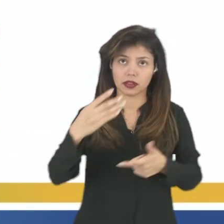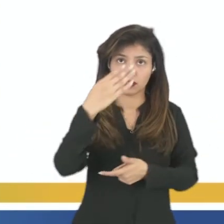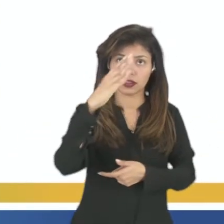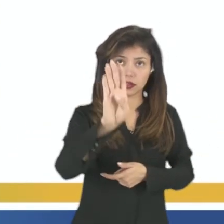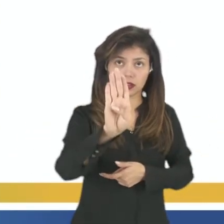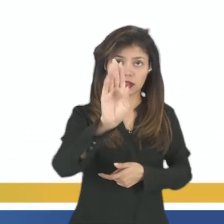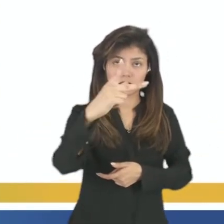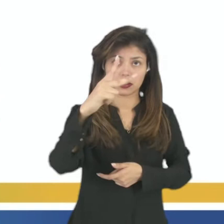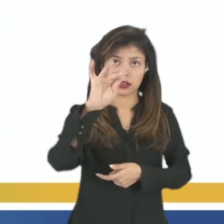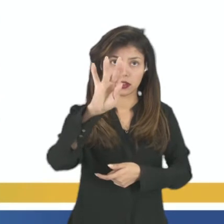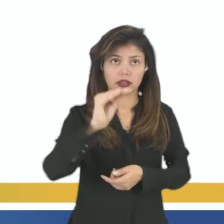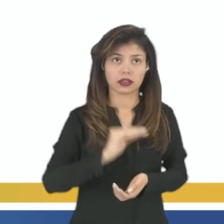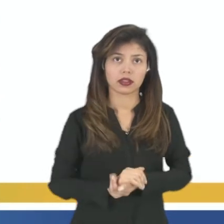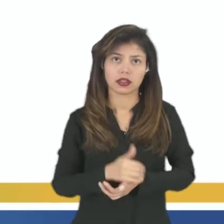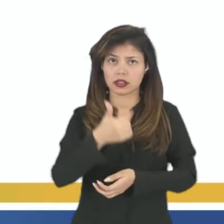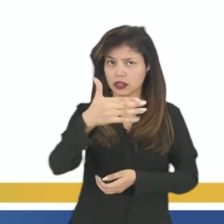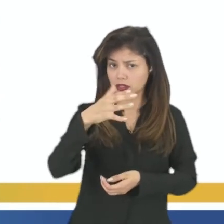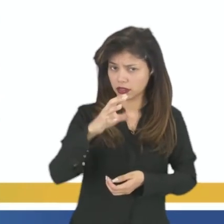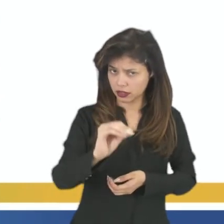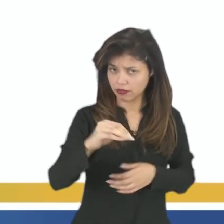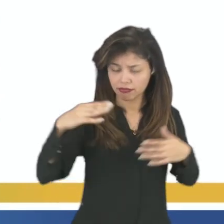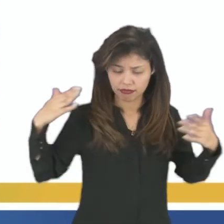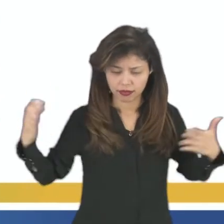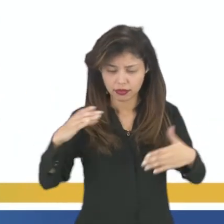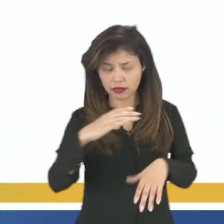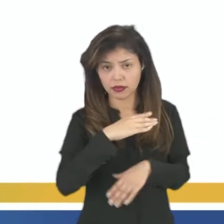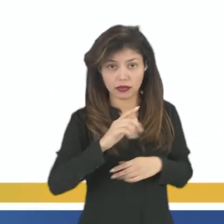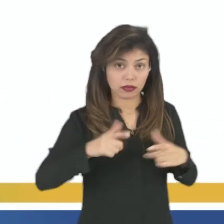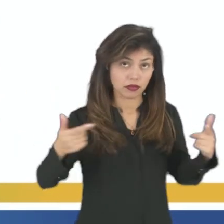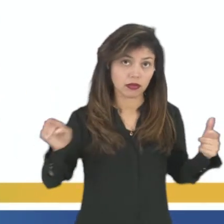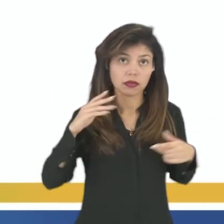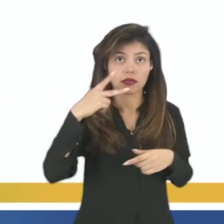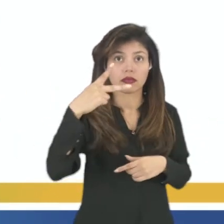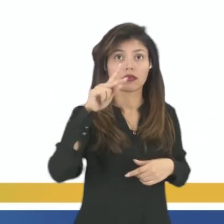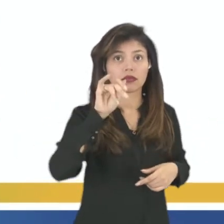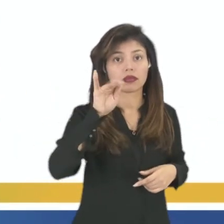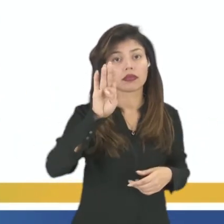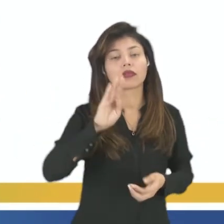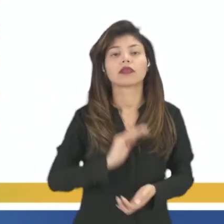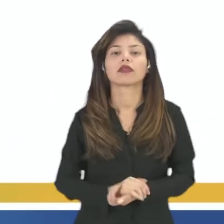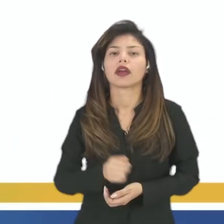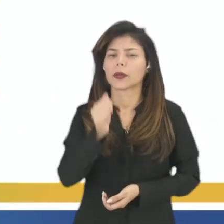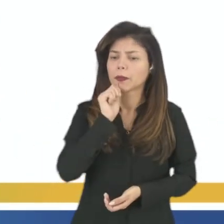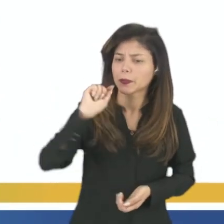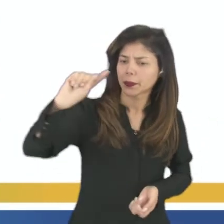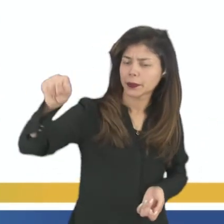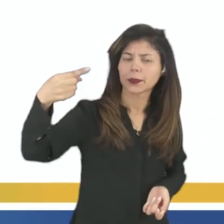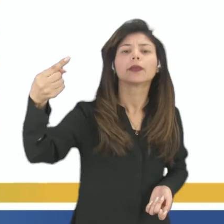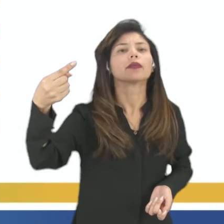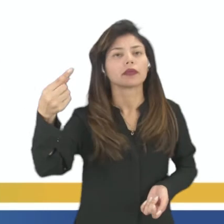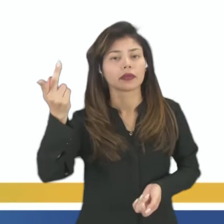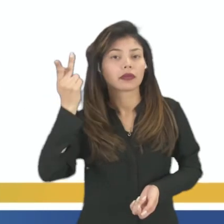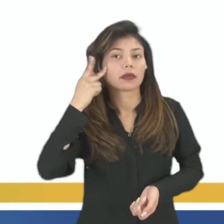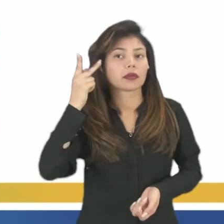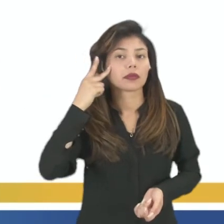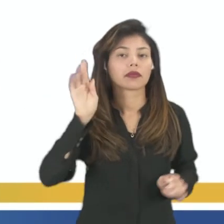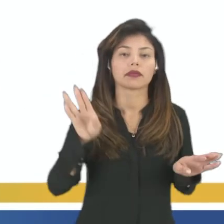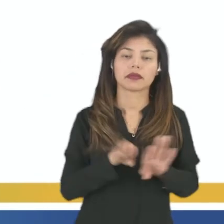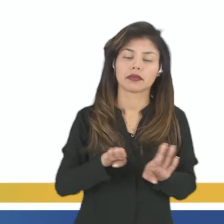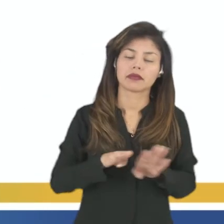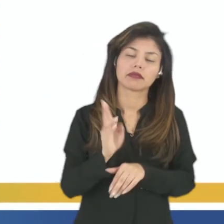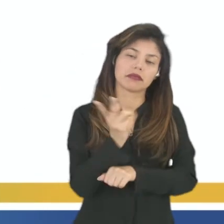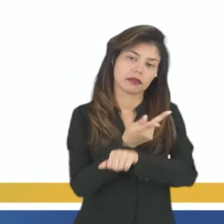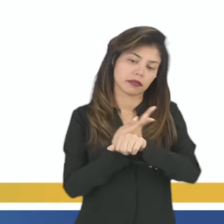do mundo, São Paulo está na 10ª colocação das cidades com as maiores PIB do mundo. Além de São Paulo, também, se você puder